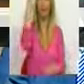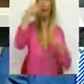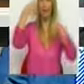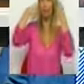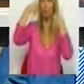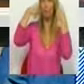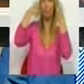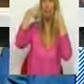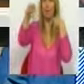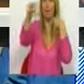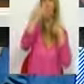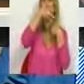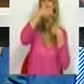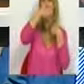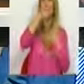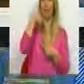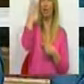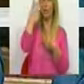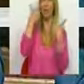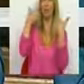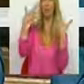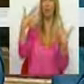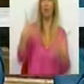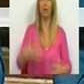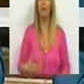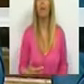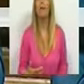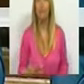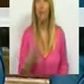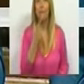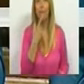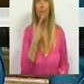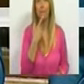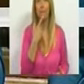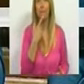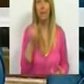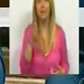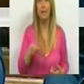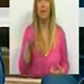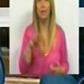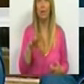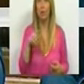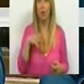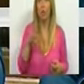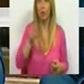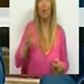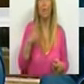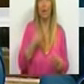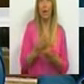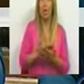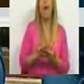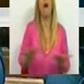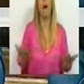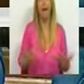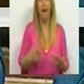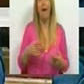Ministro, a tristeza que lhe vai no rosto para perceber a situação que vem no país, que vai na economia. É verdade, falta de ânimo, falta de energia,